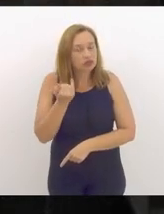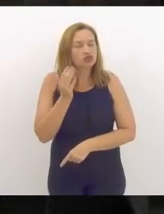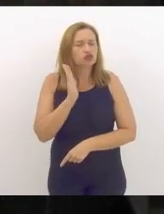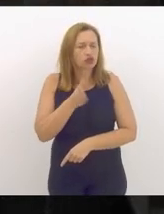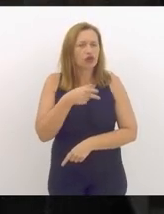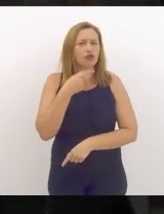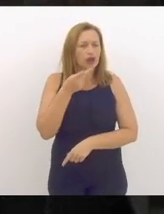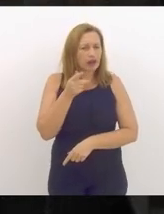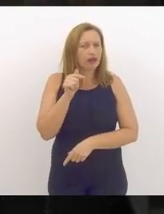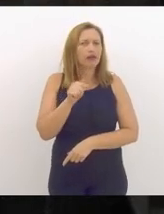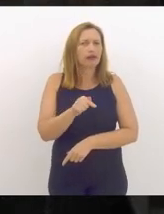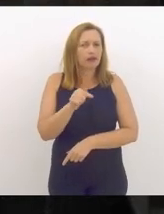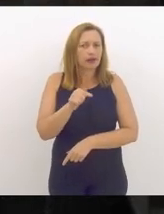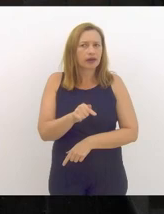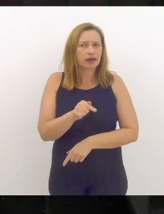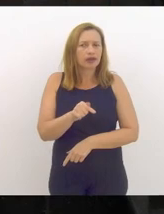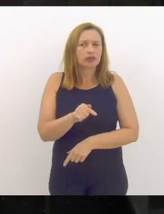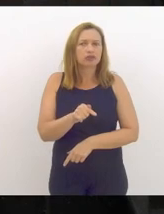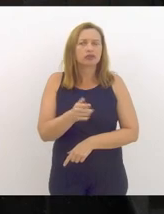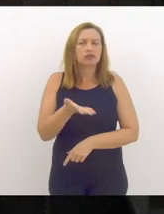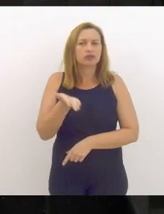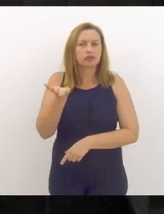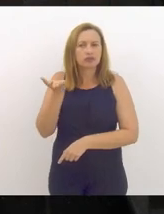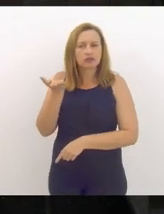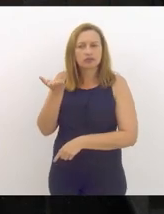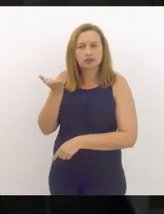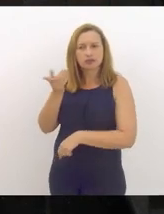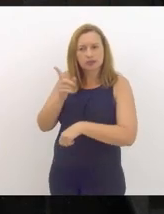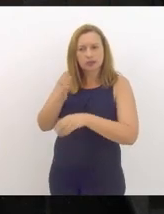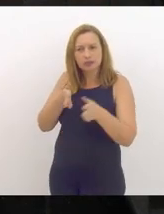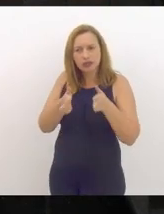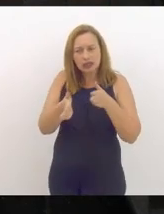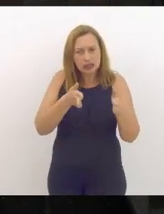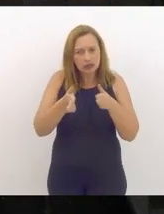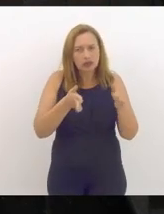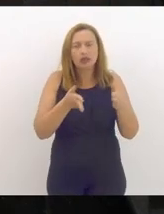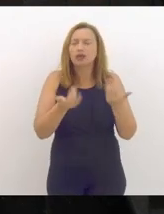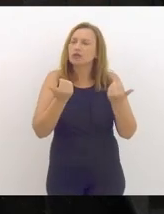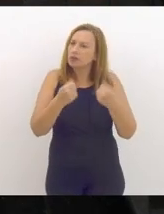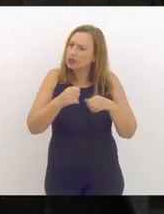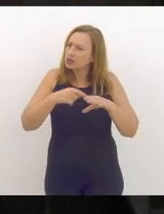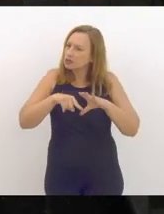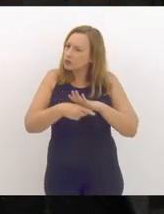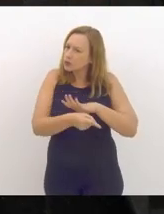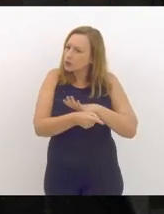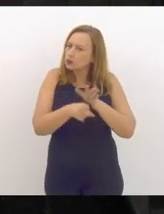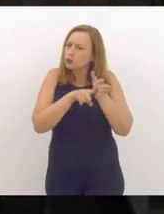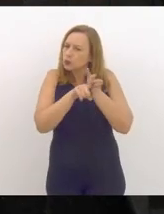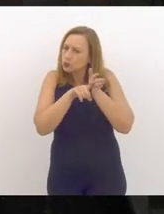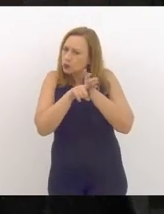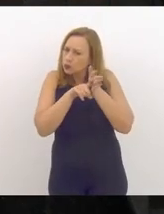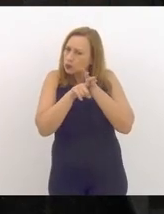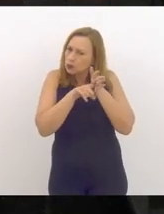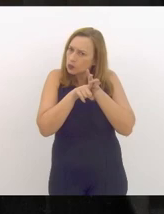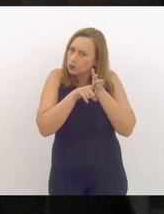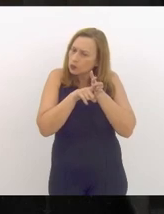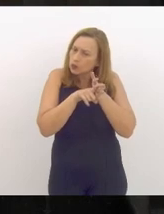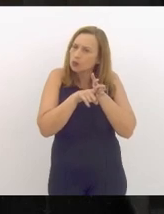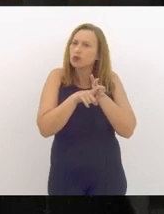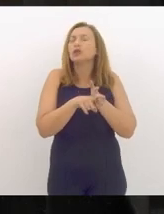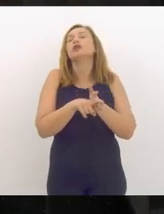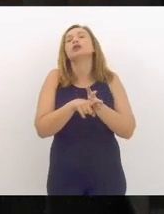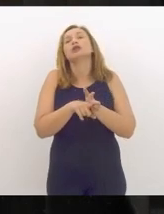aqui, a uma época que precisam ser profundamente fiscalizados, auditados,